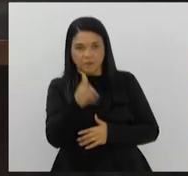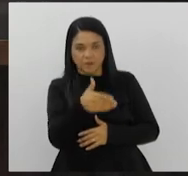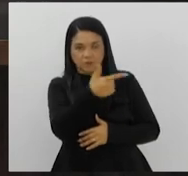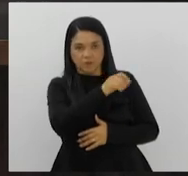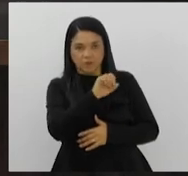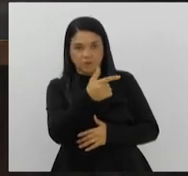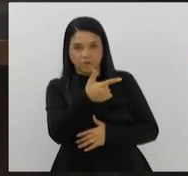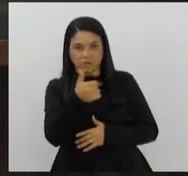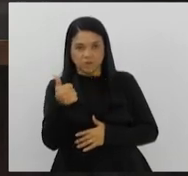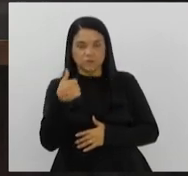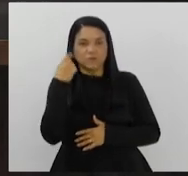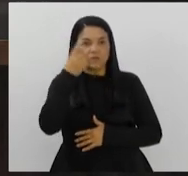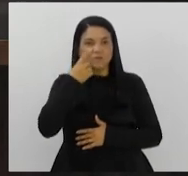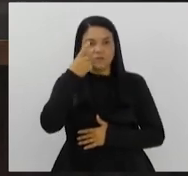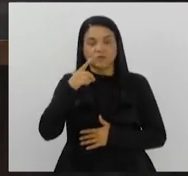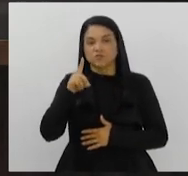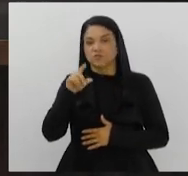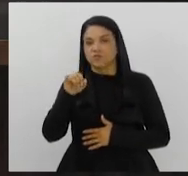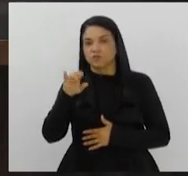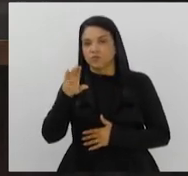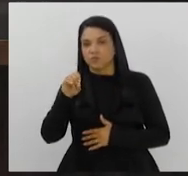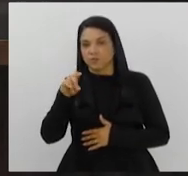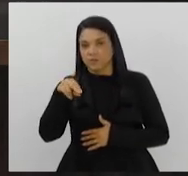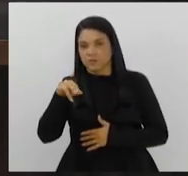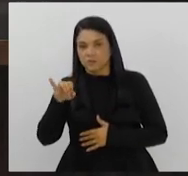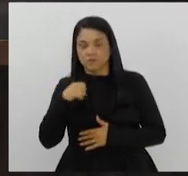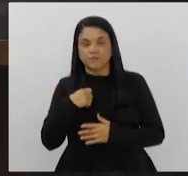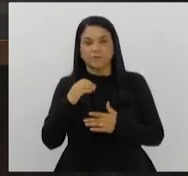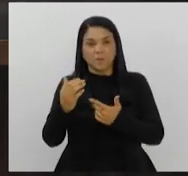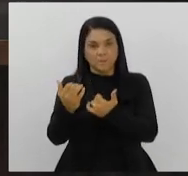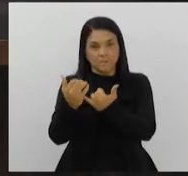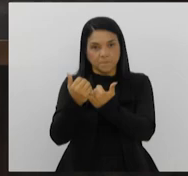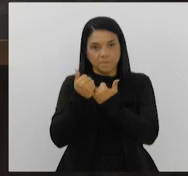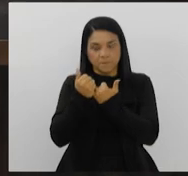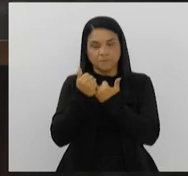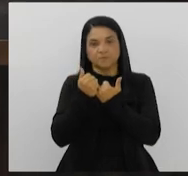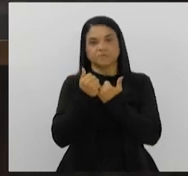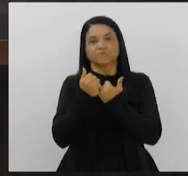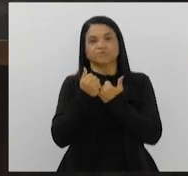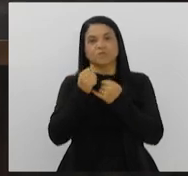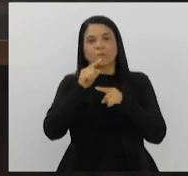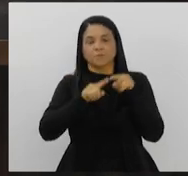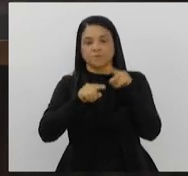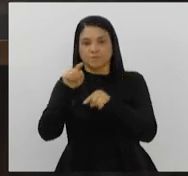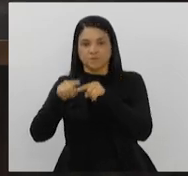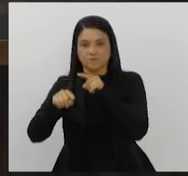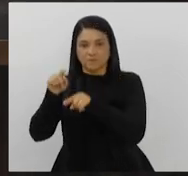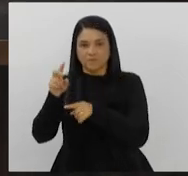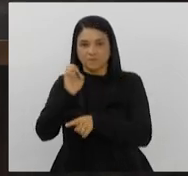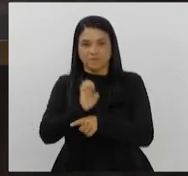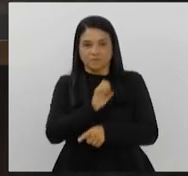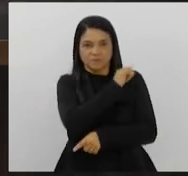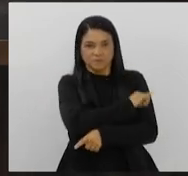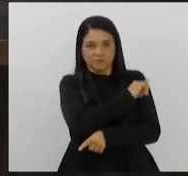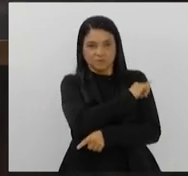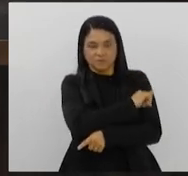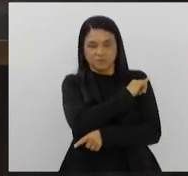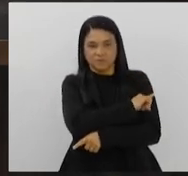5250/2021, de autoria do deputado Dionísio Lins, que considera patrimônio imaterial do Estado do Rio de Janeiro para fins